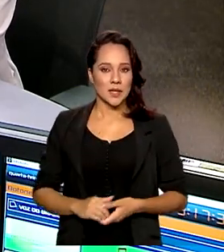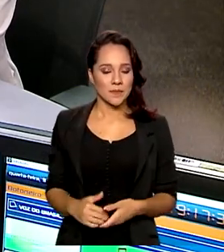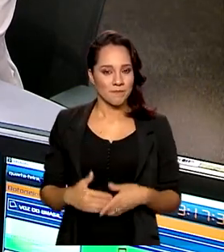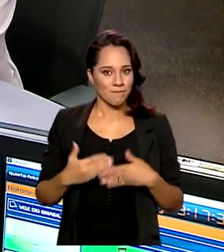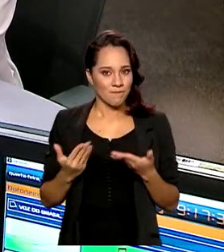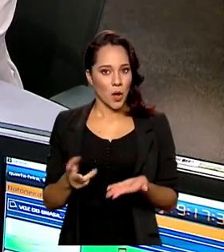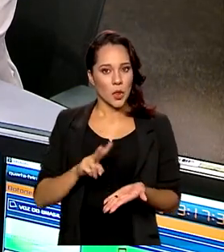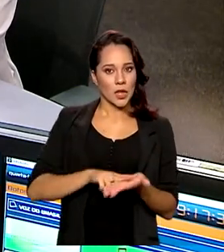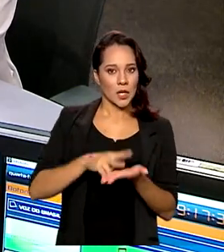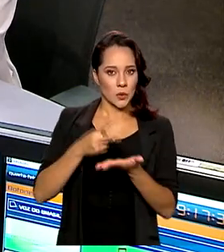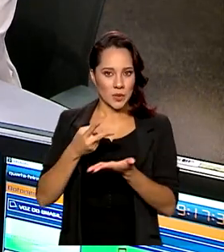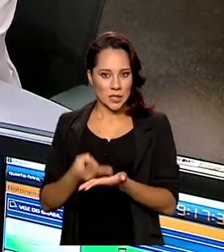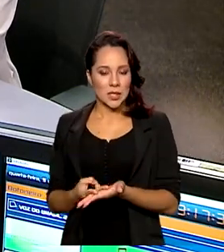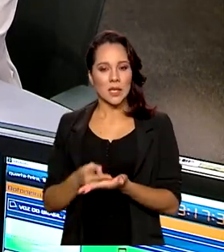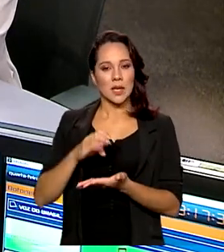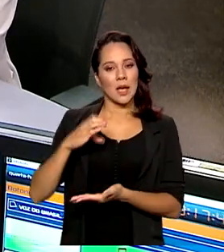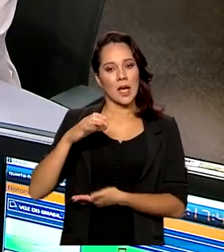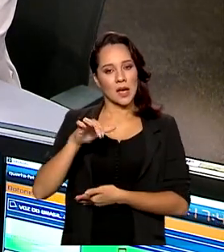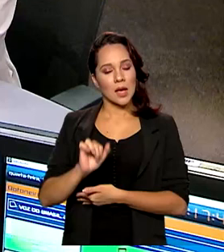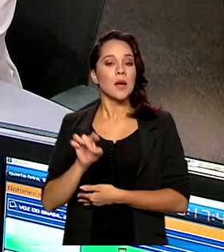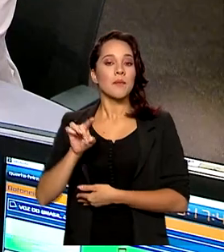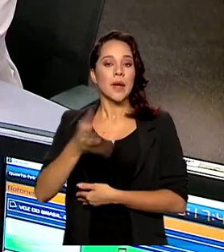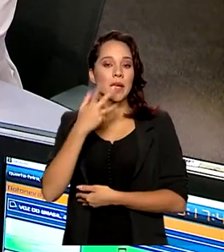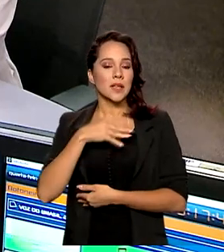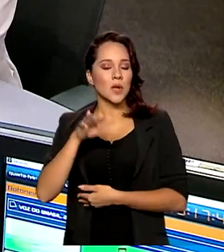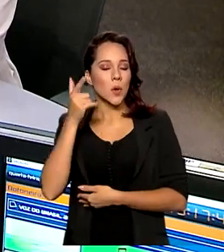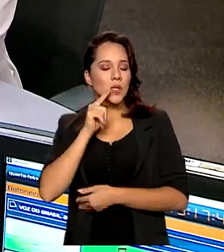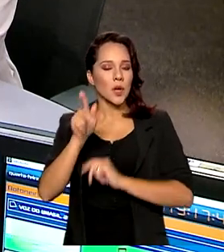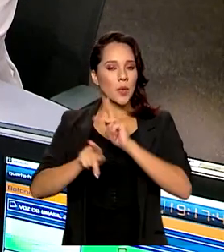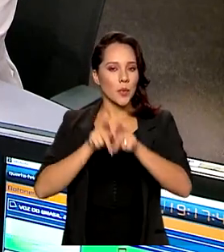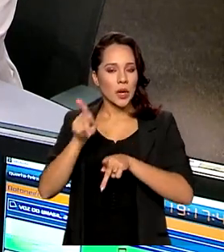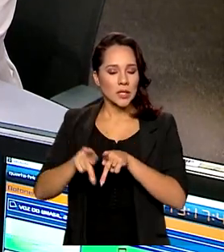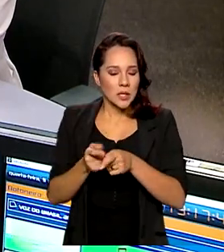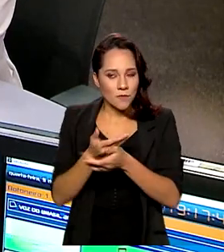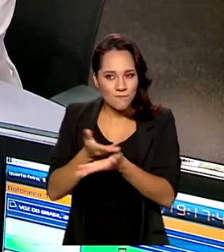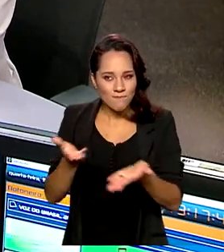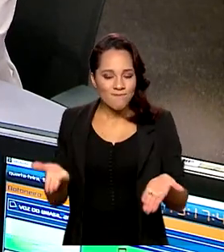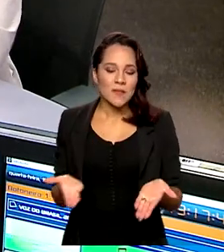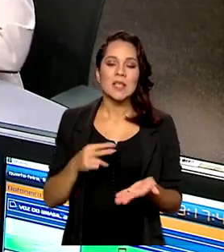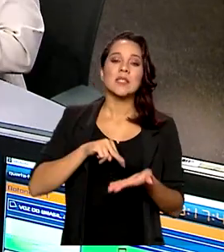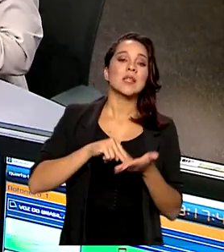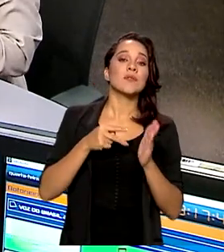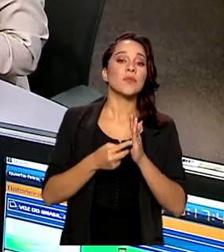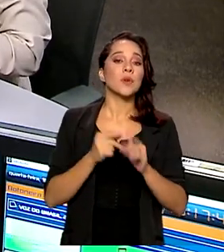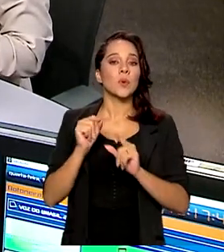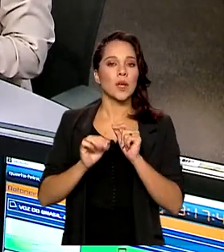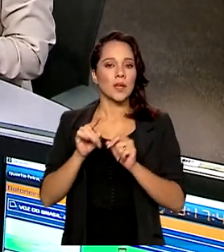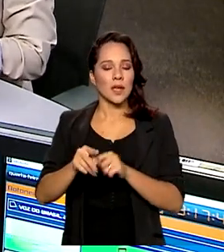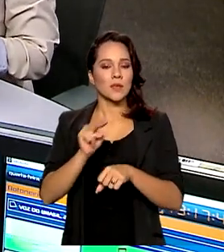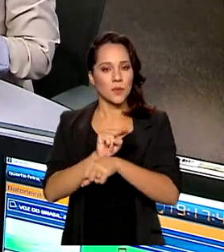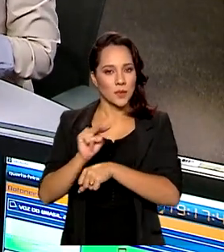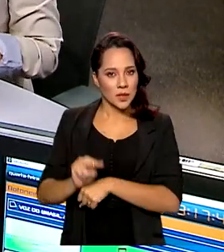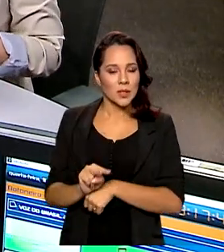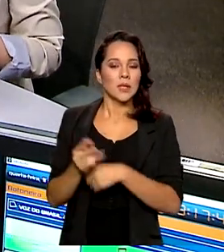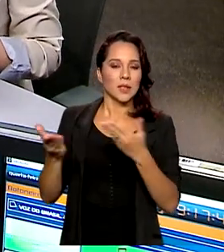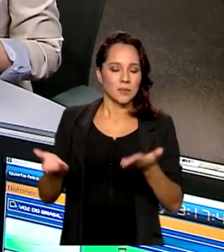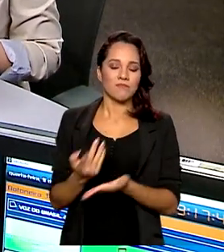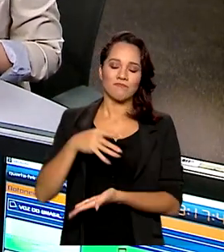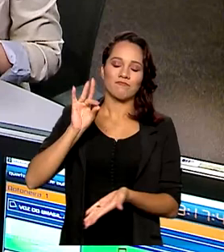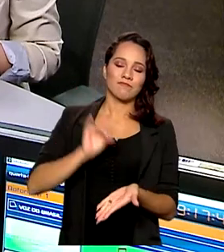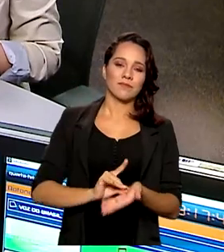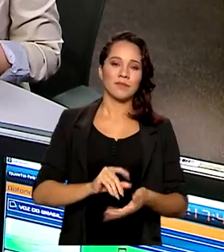Então, traduzir o ECA para fazer com que chegue nessa população simboliza que essa proteção agora é